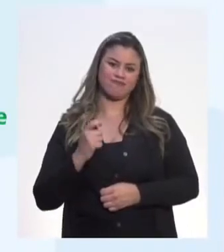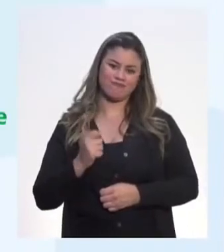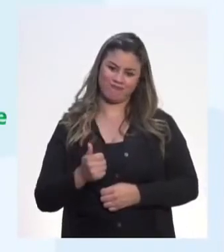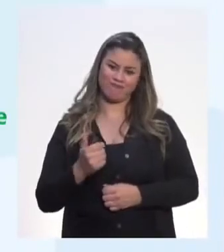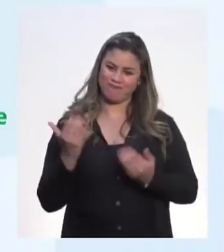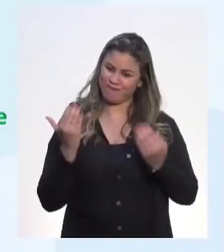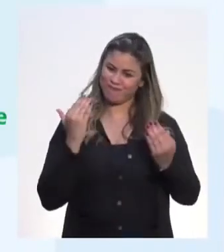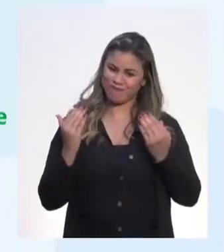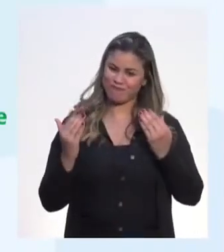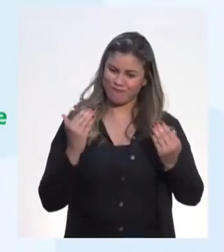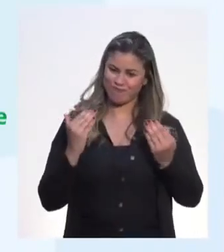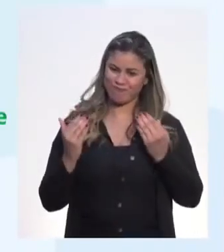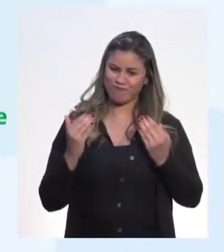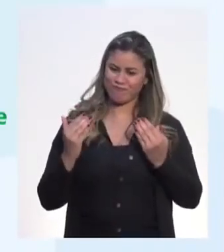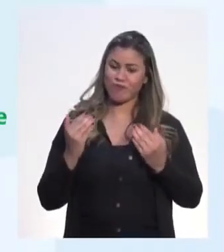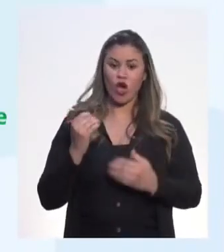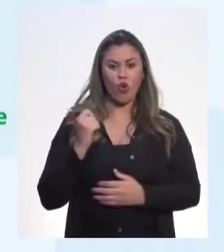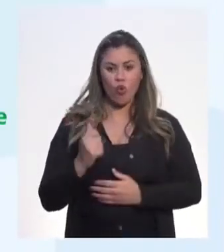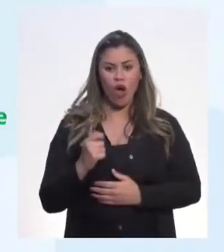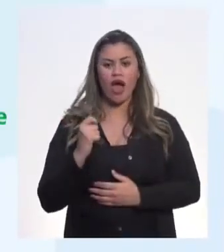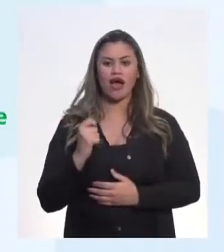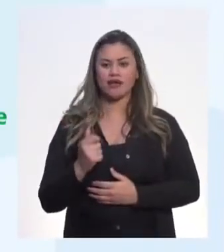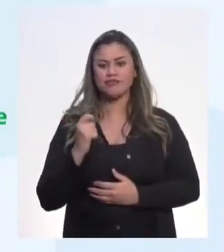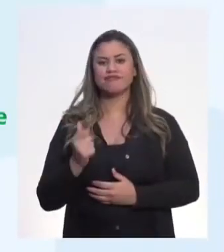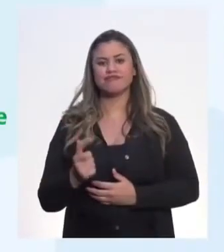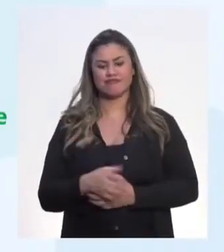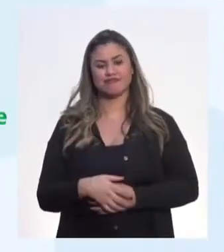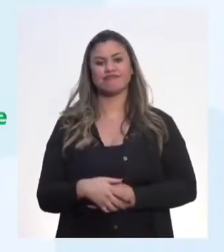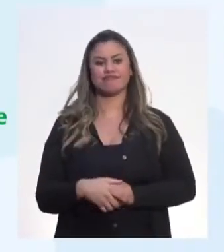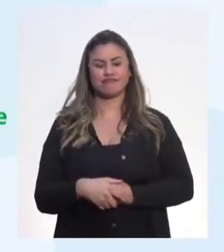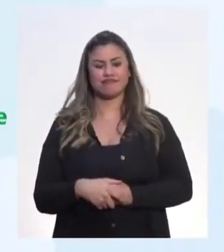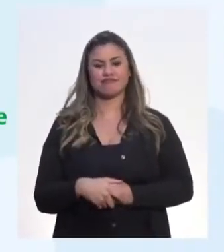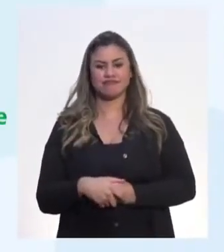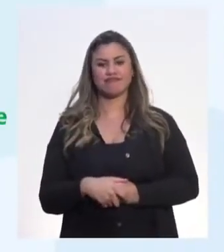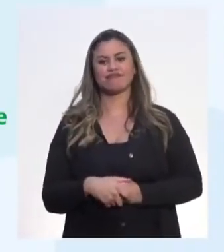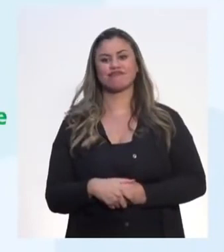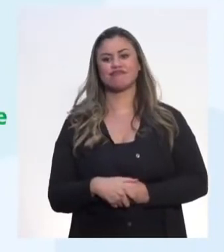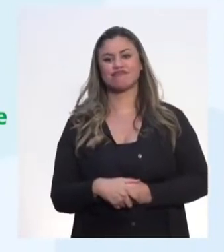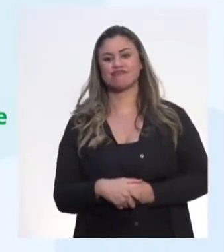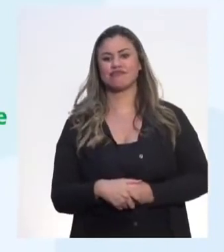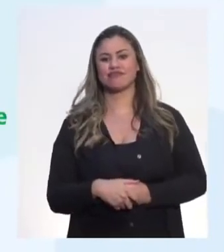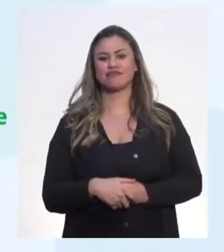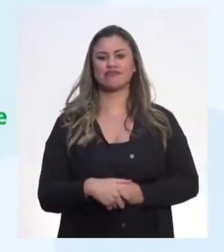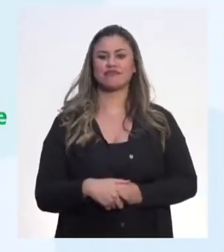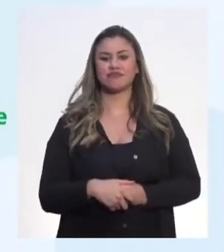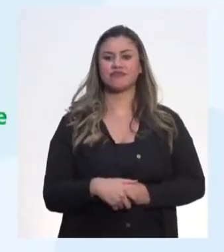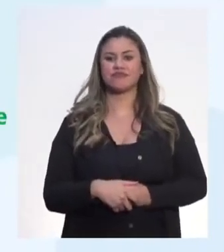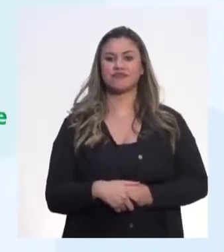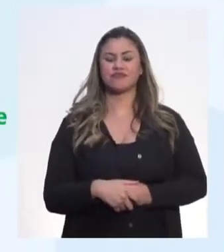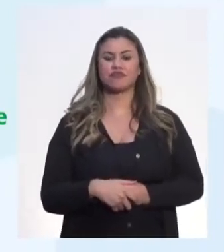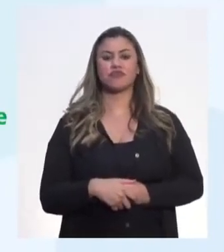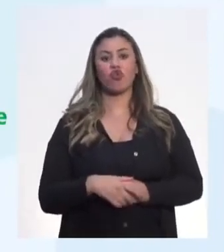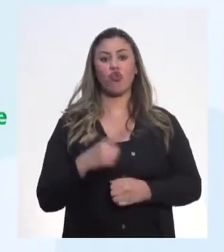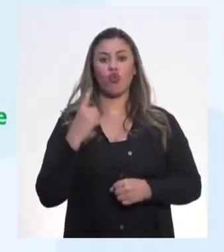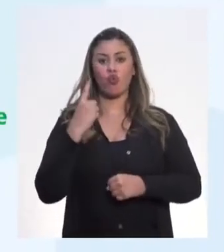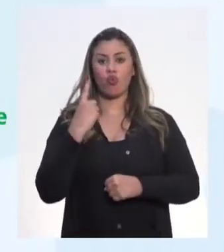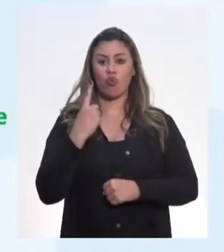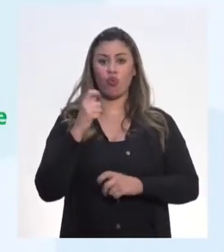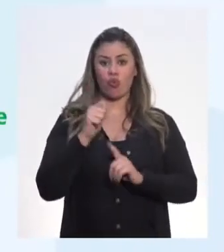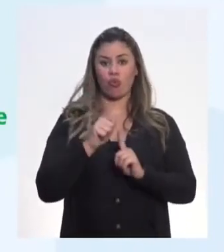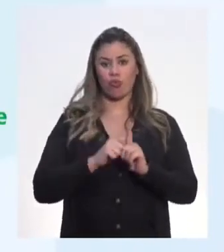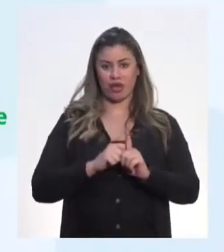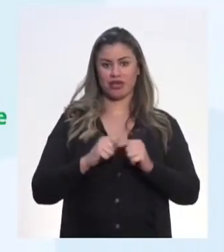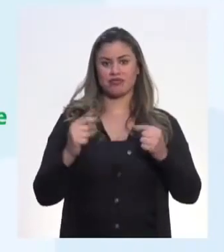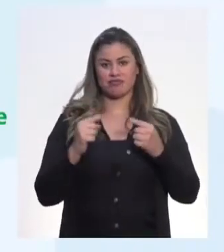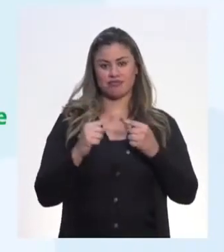quase que um salário atual dela inteiro né quase cem porcento do que ela ganha em um mês